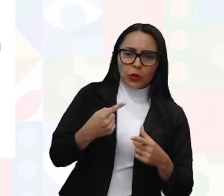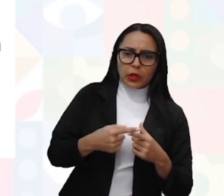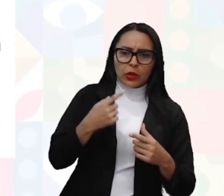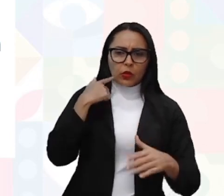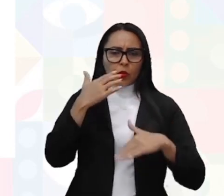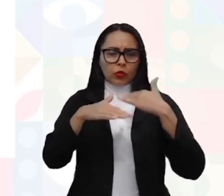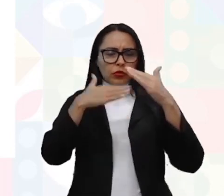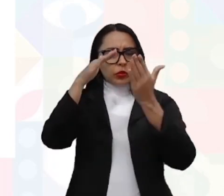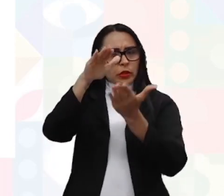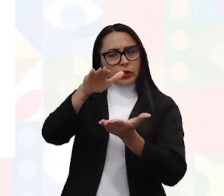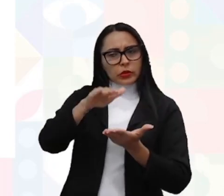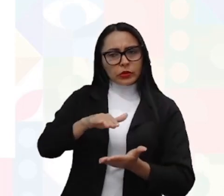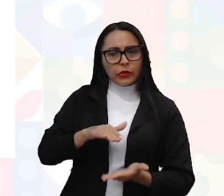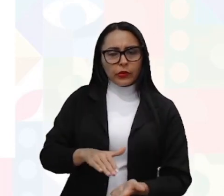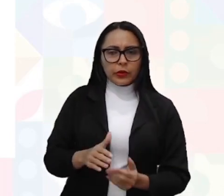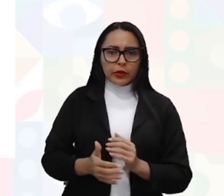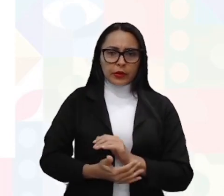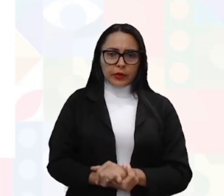construir estoques.